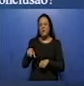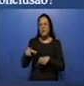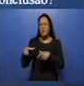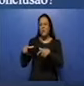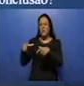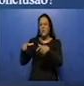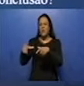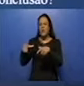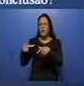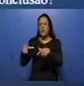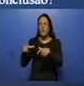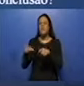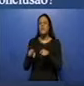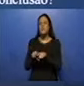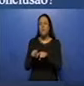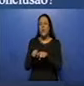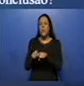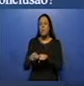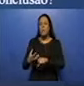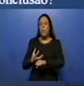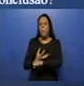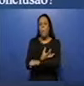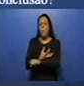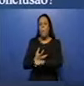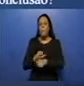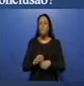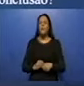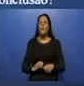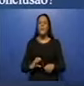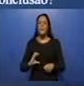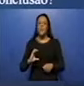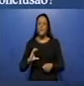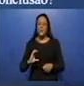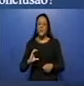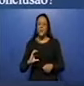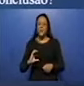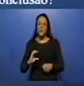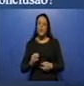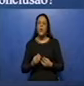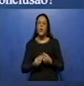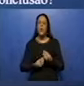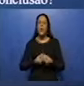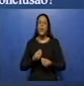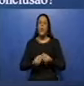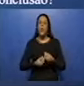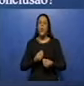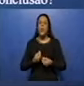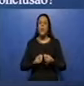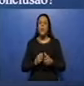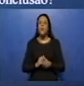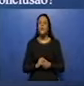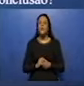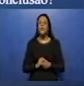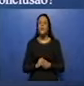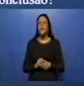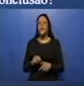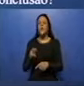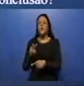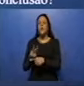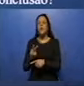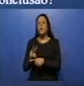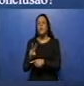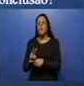semiárido. C. Qual é a forma de criação desse animal nos